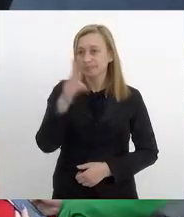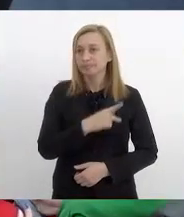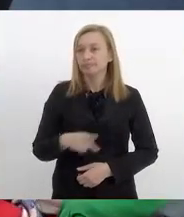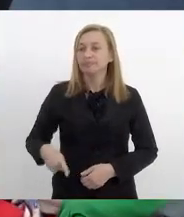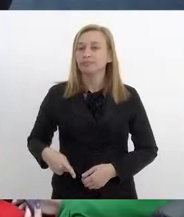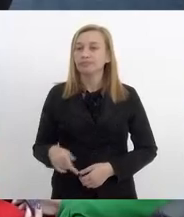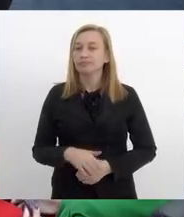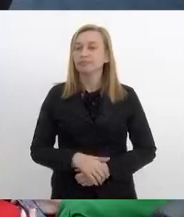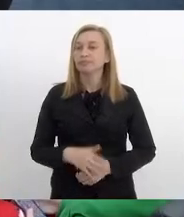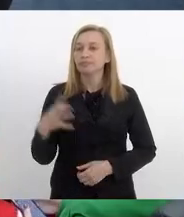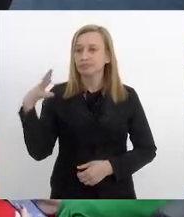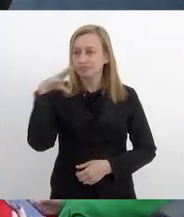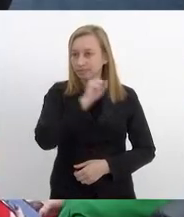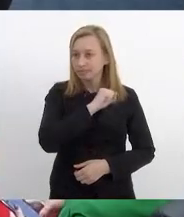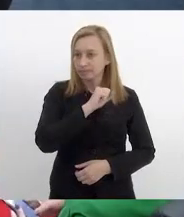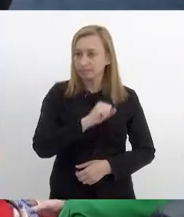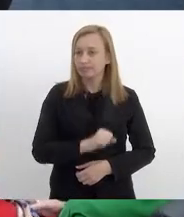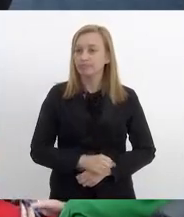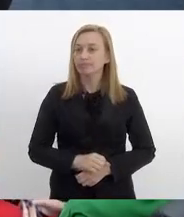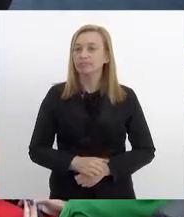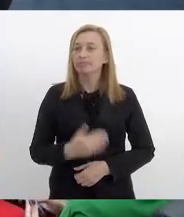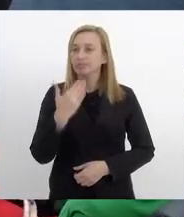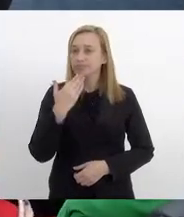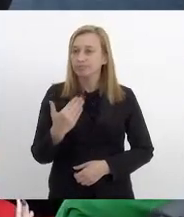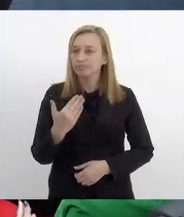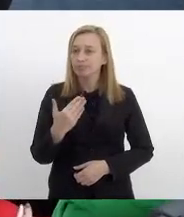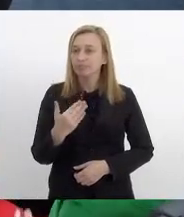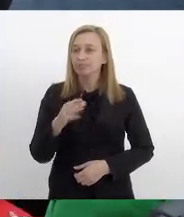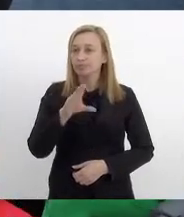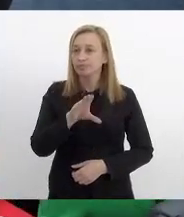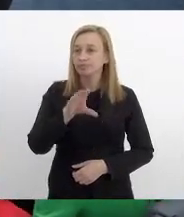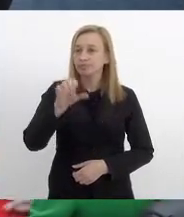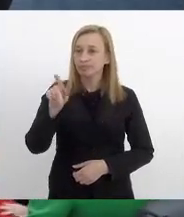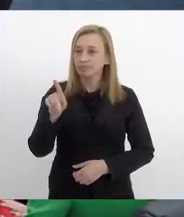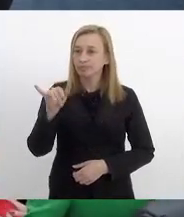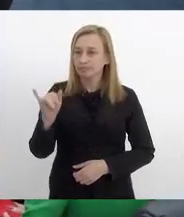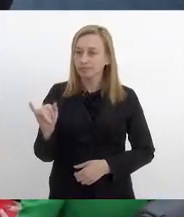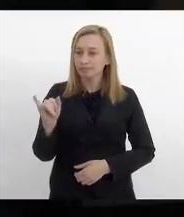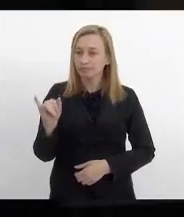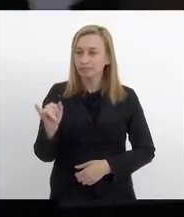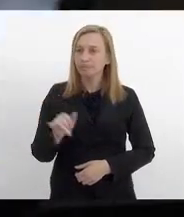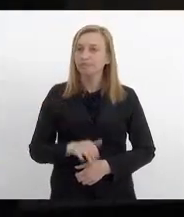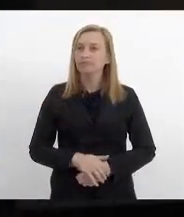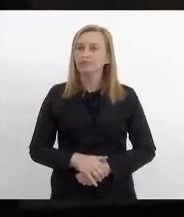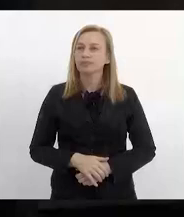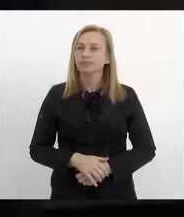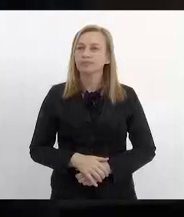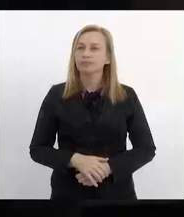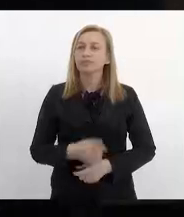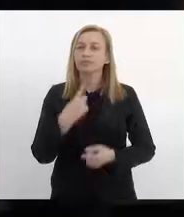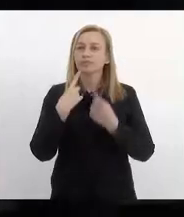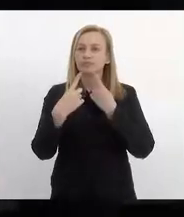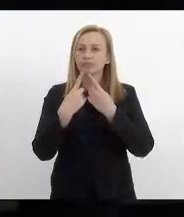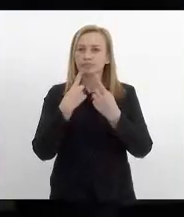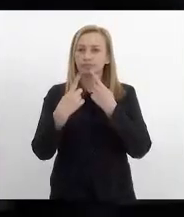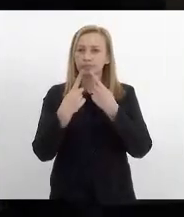uma parte muito rápido, que eu solicitei uma CPI para discutir a